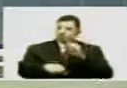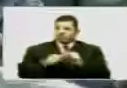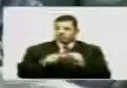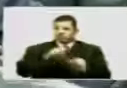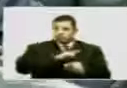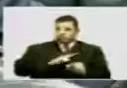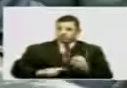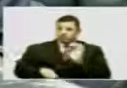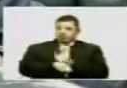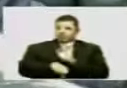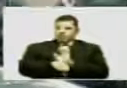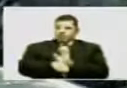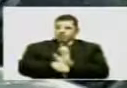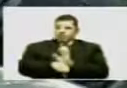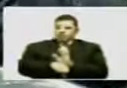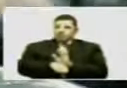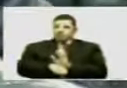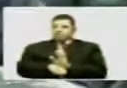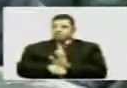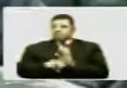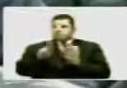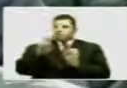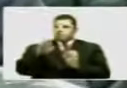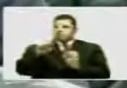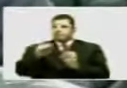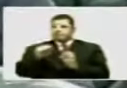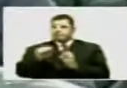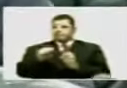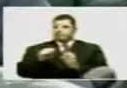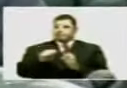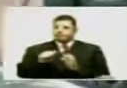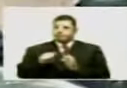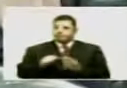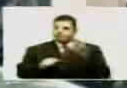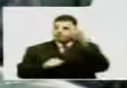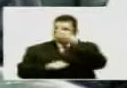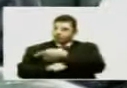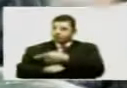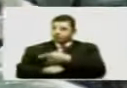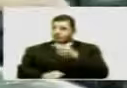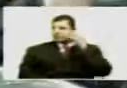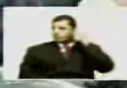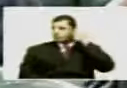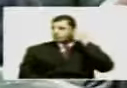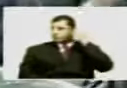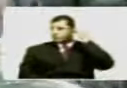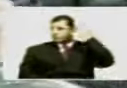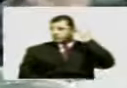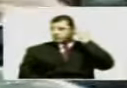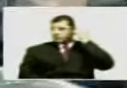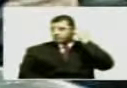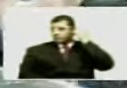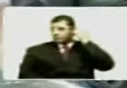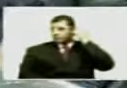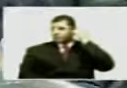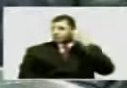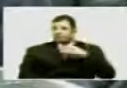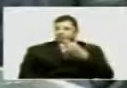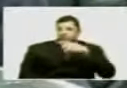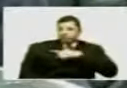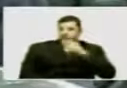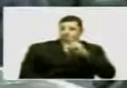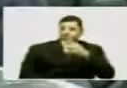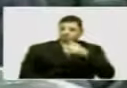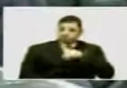Zé Ricardo. Do estado, e na reitoria da universidade, fui lá, não sei se outros parlamentares foram, mas no horário que eu estava,